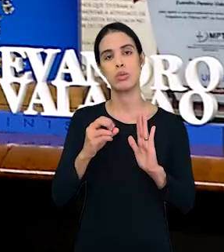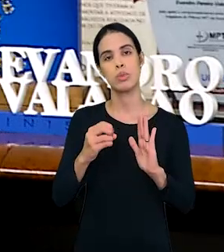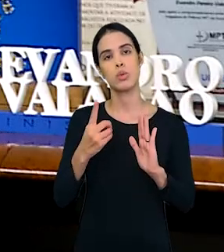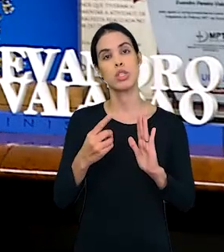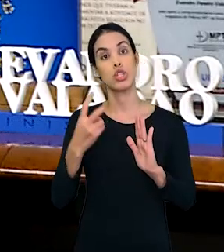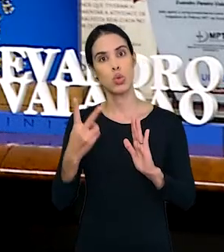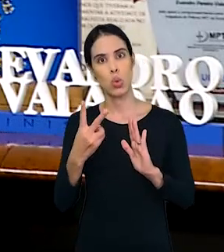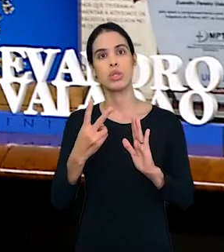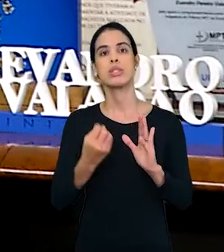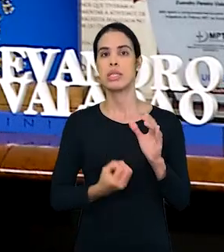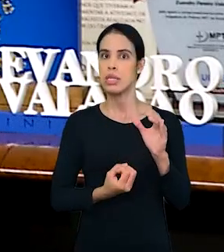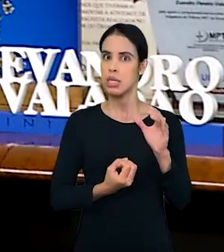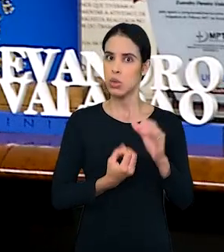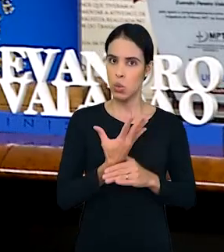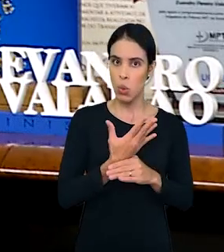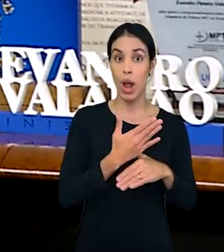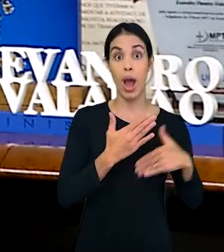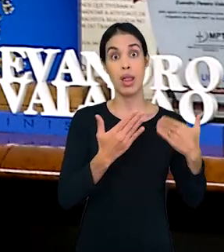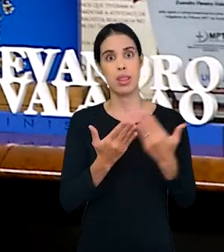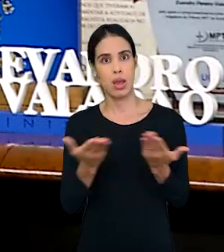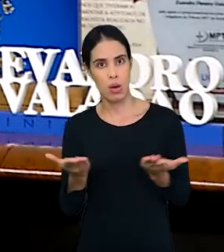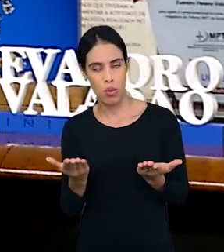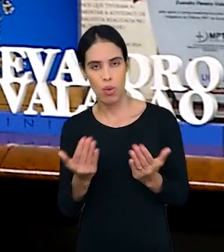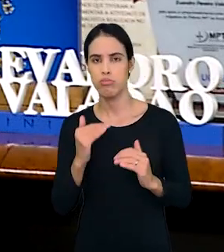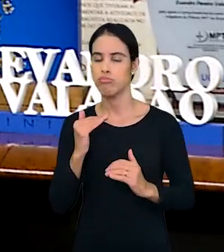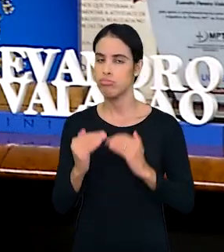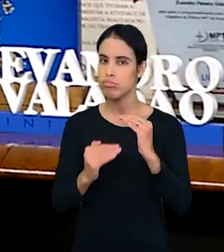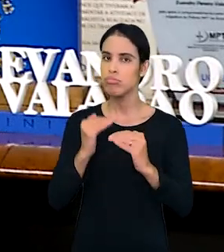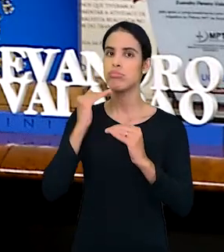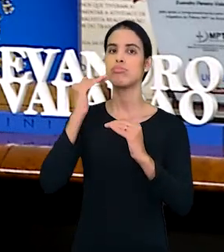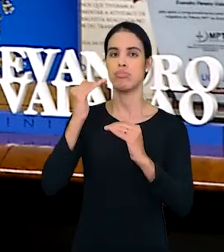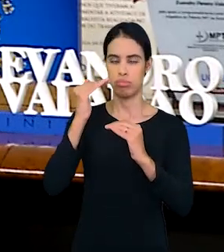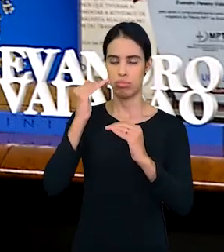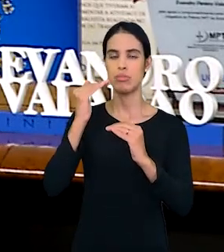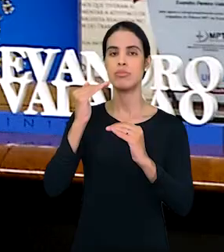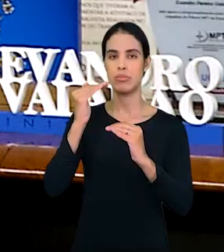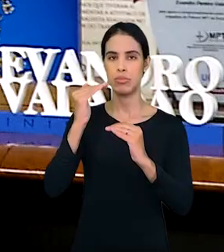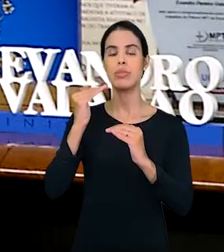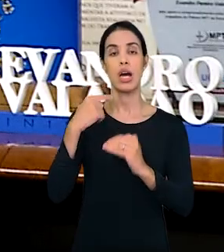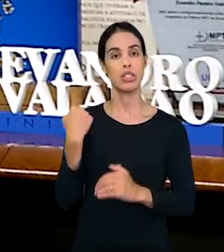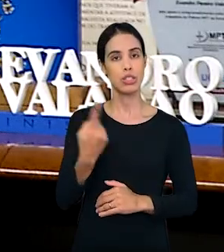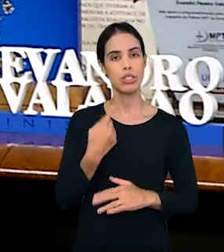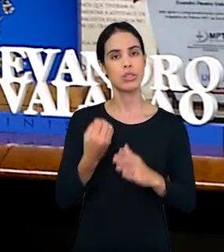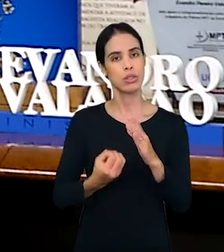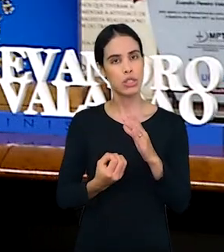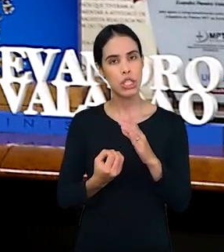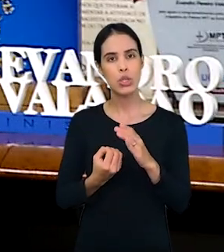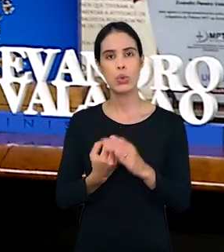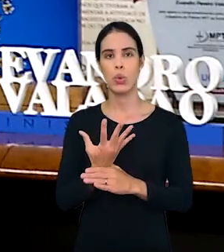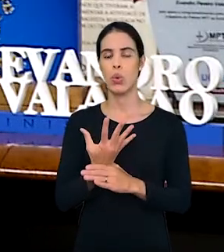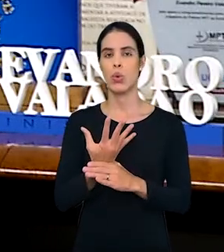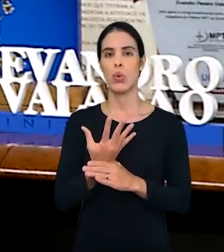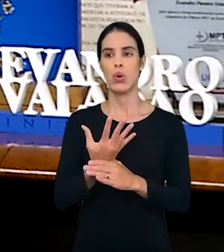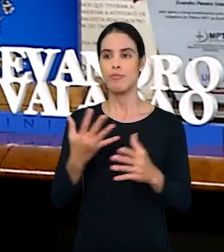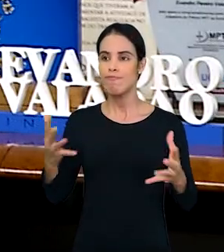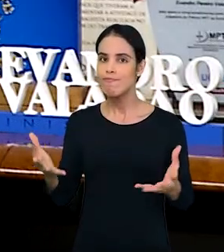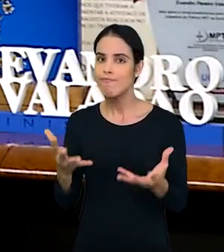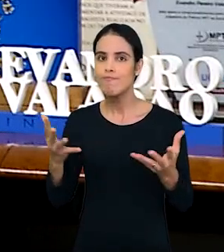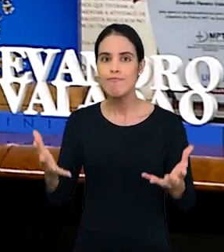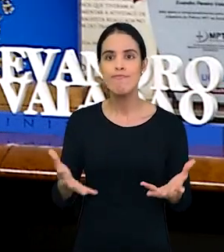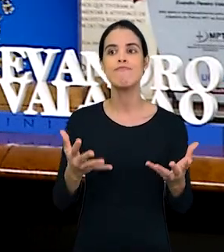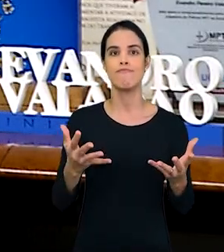2012, né? De lá para cá temos evoluído, temos avançado, criando